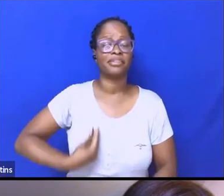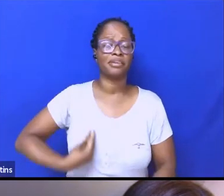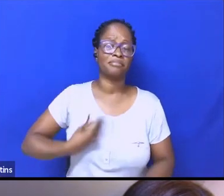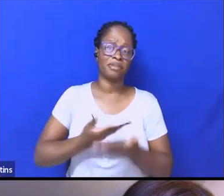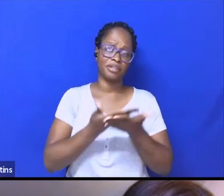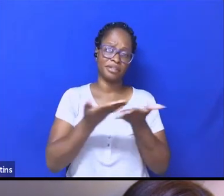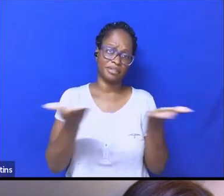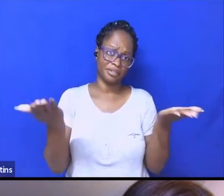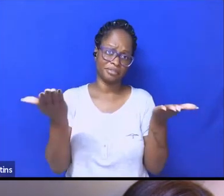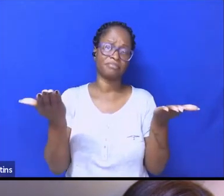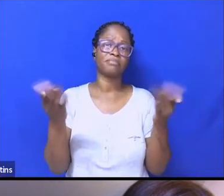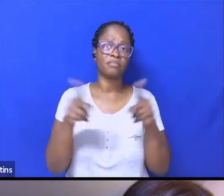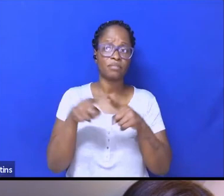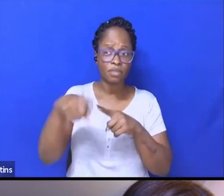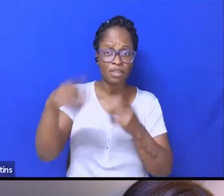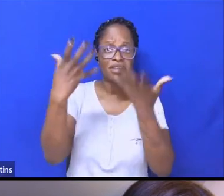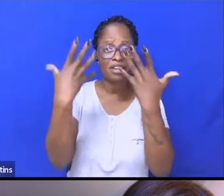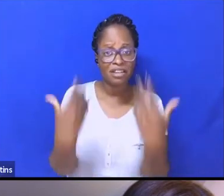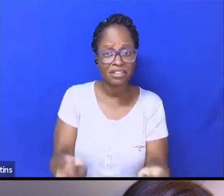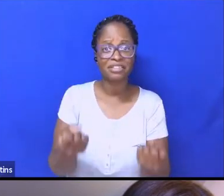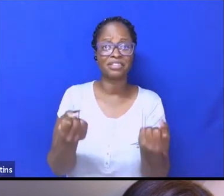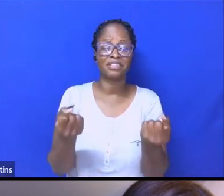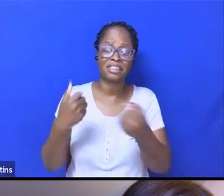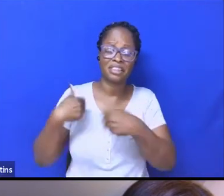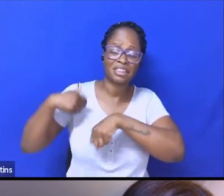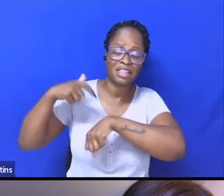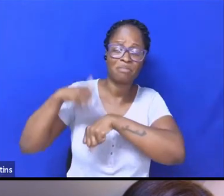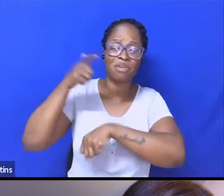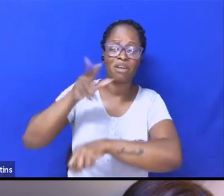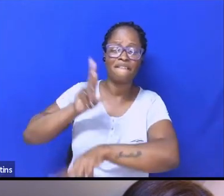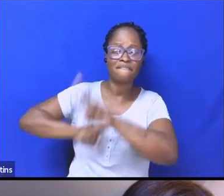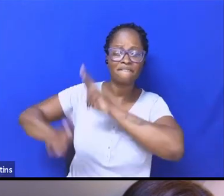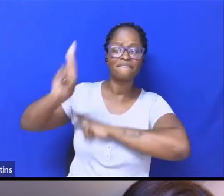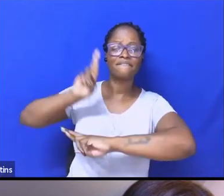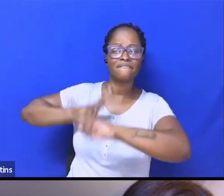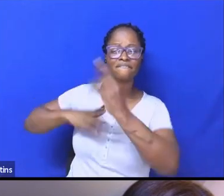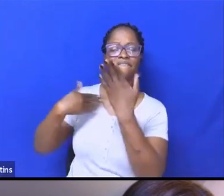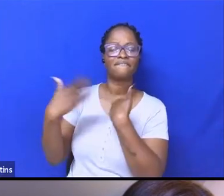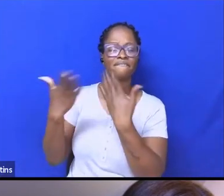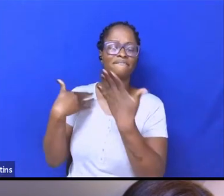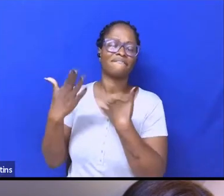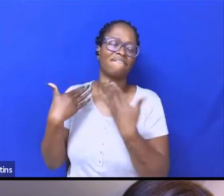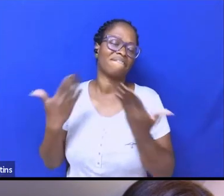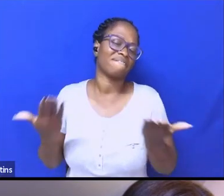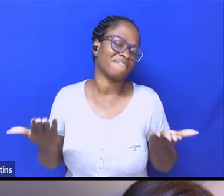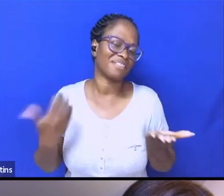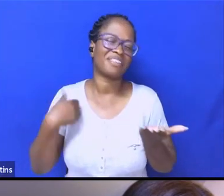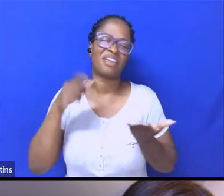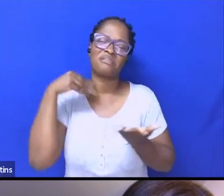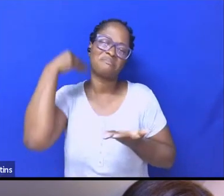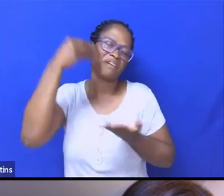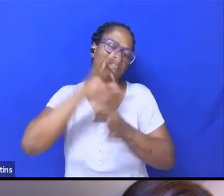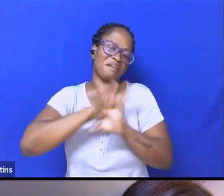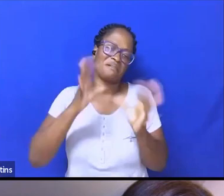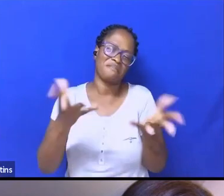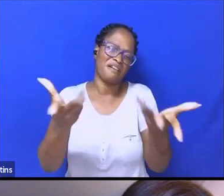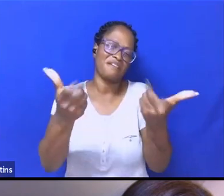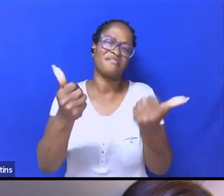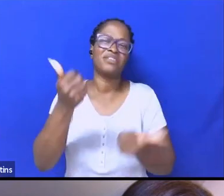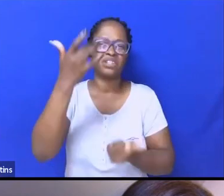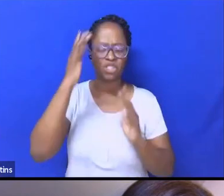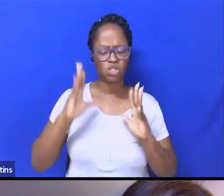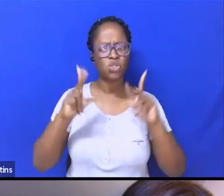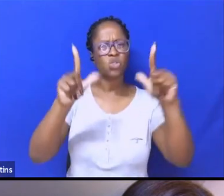a disponibilidade de tempo de responder as nossas perguntas foi uma experiência incrível acho que todo mundo que